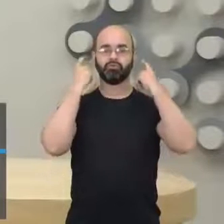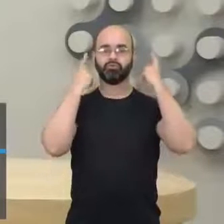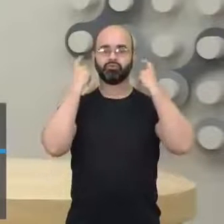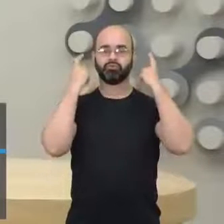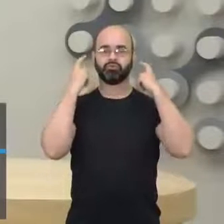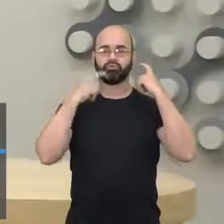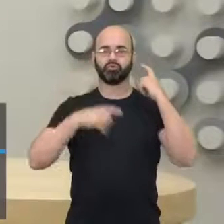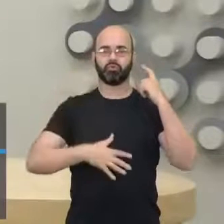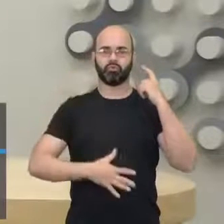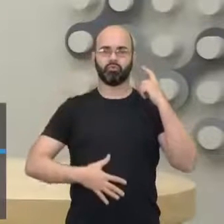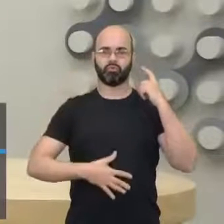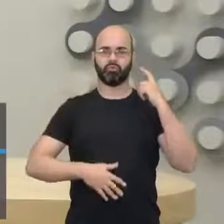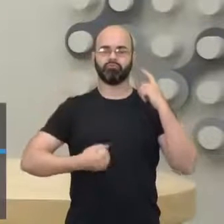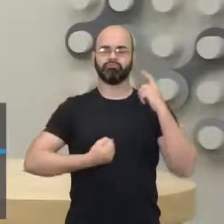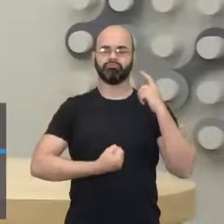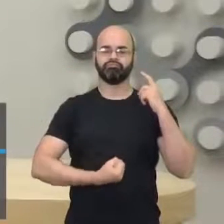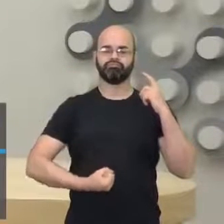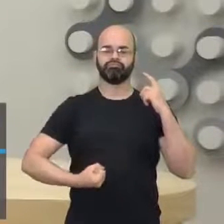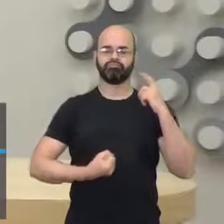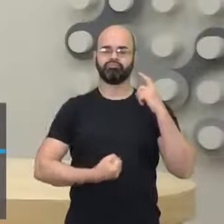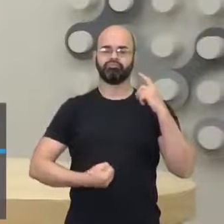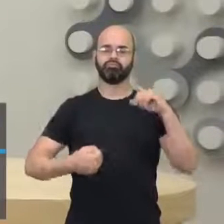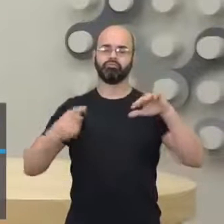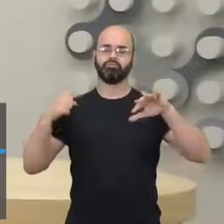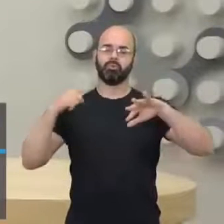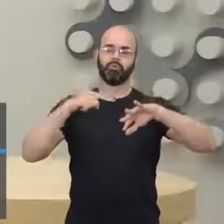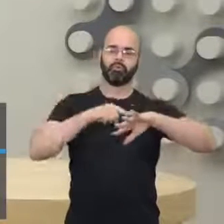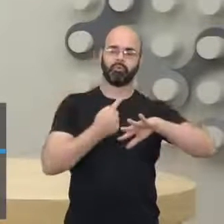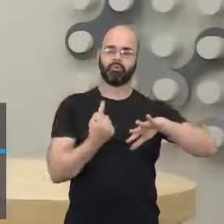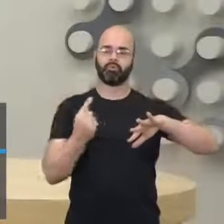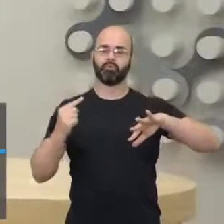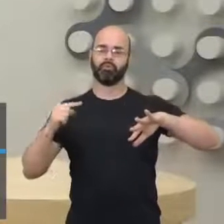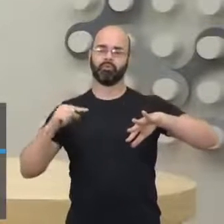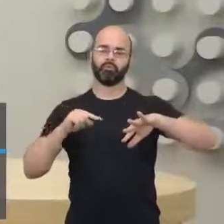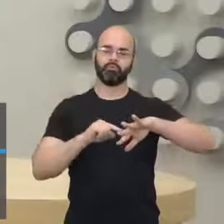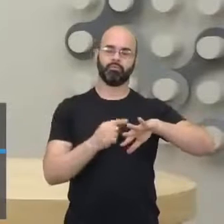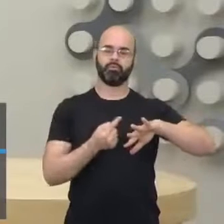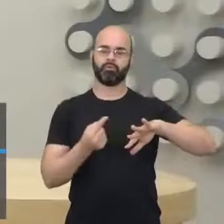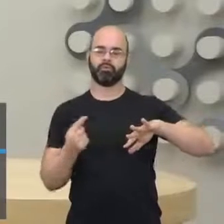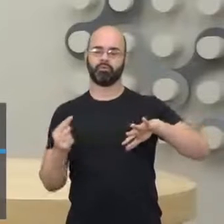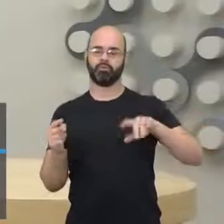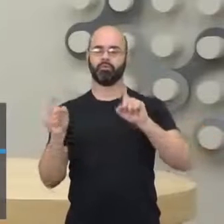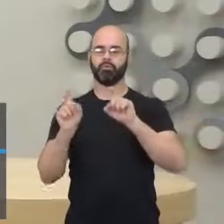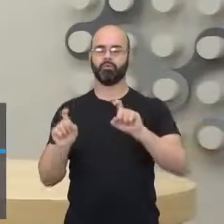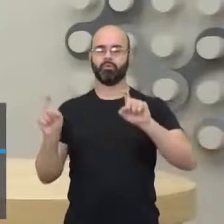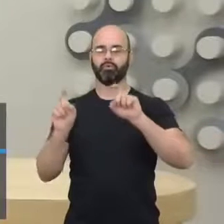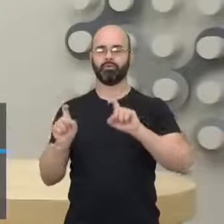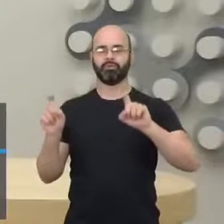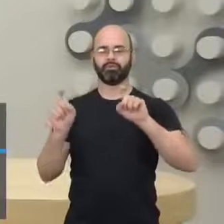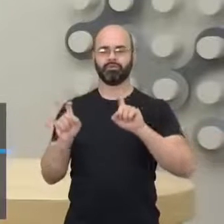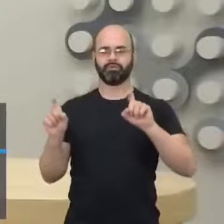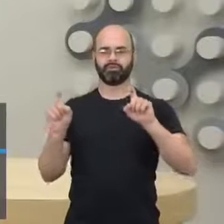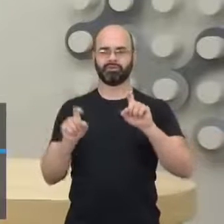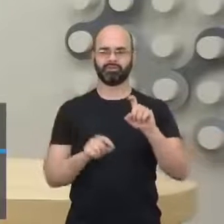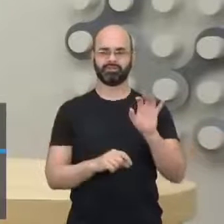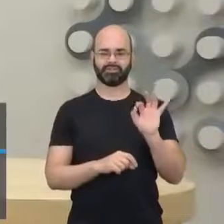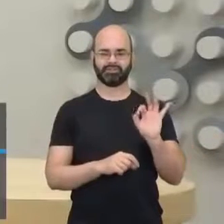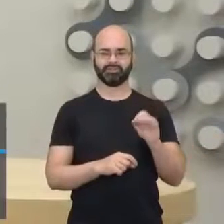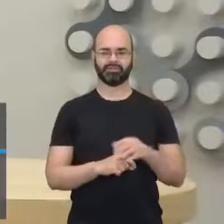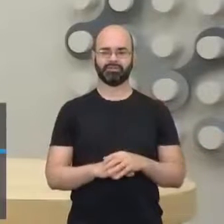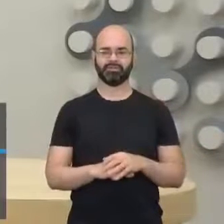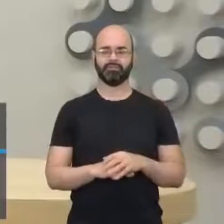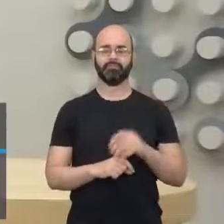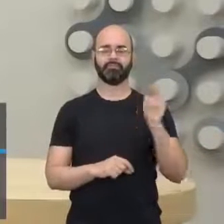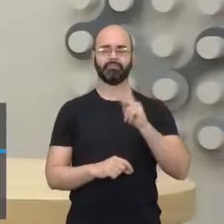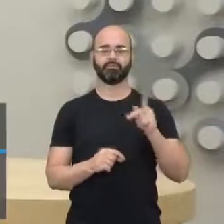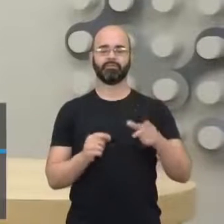barriga, essa onda bate e volta e forma uma imagem no computador. É a mesma coisa. O professor acabou de falar que tem um monte